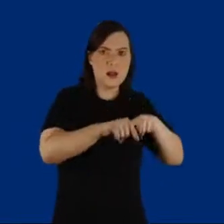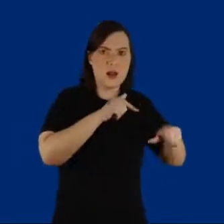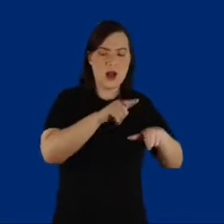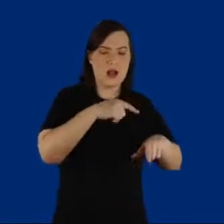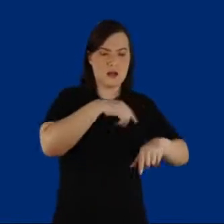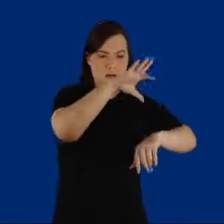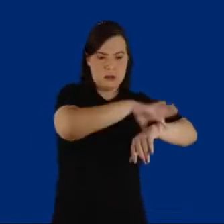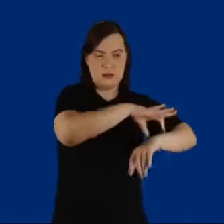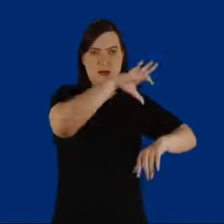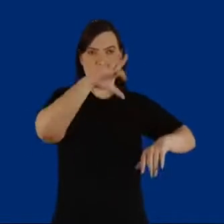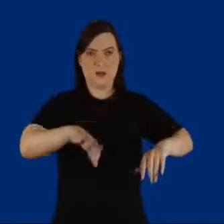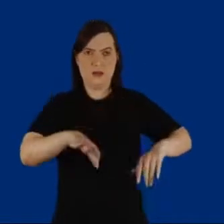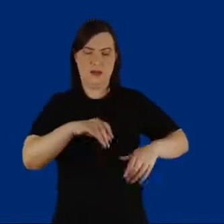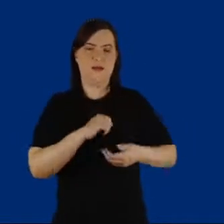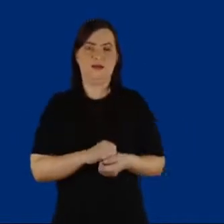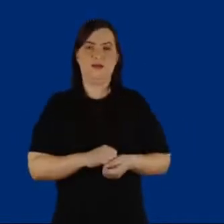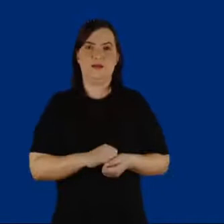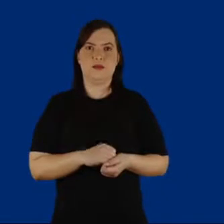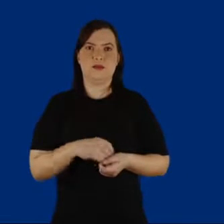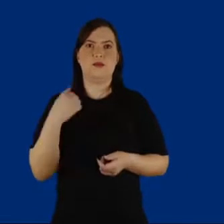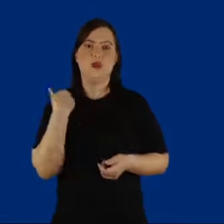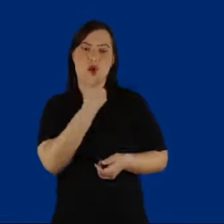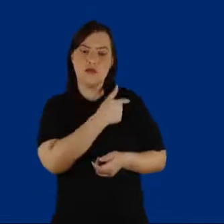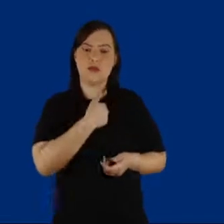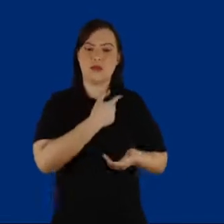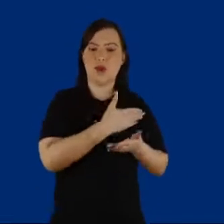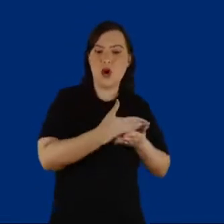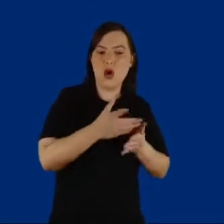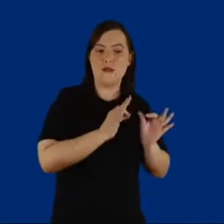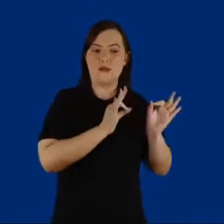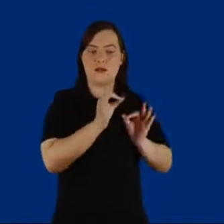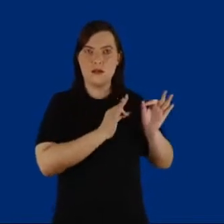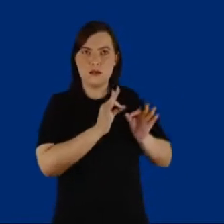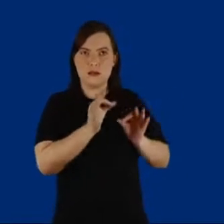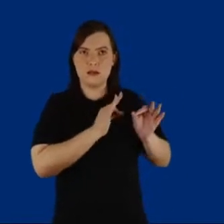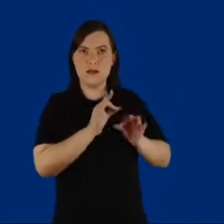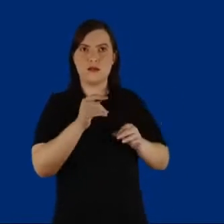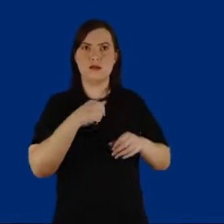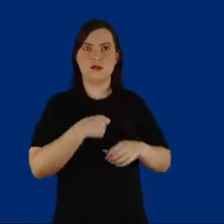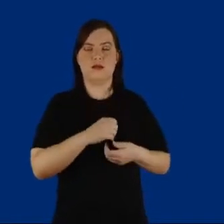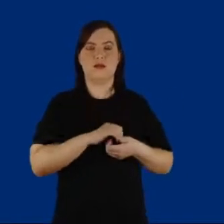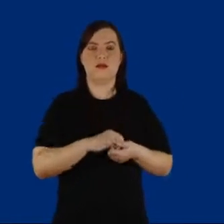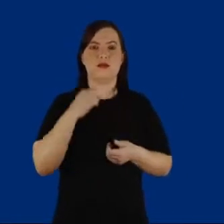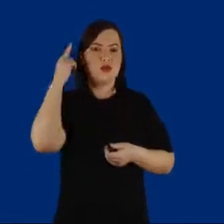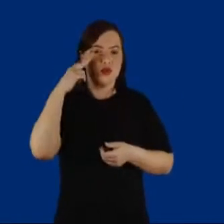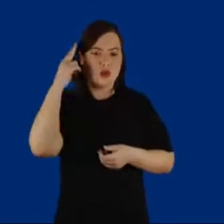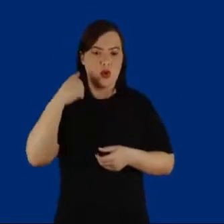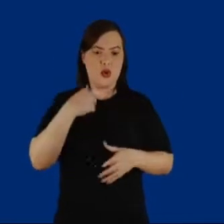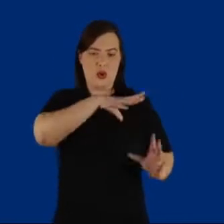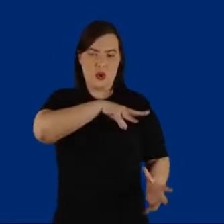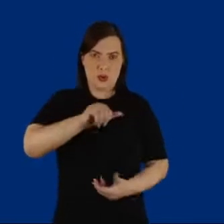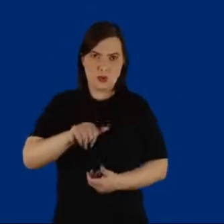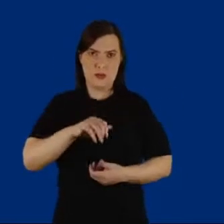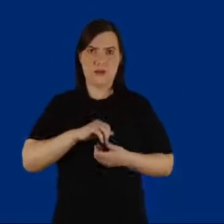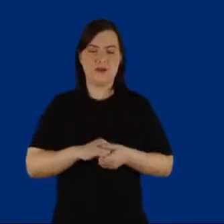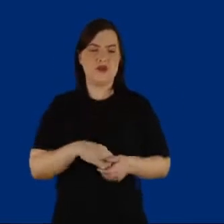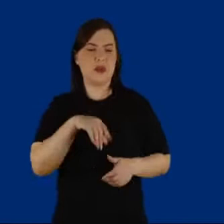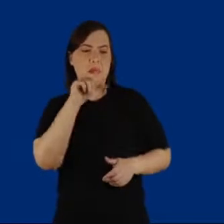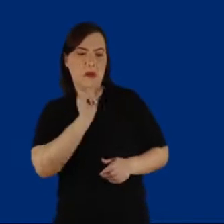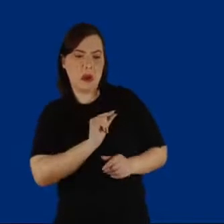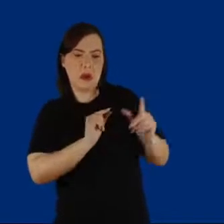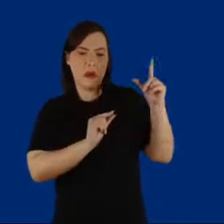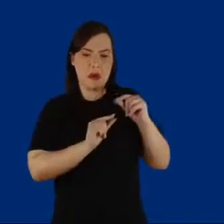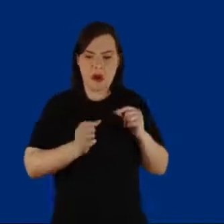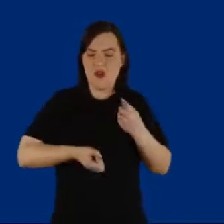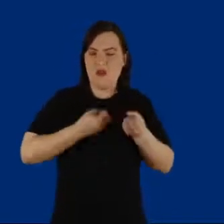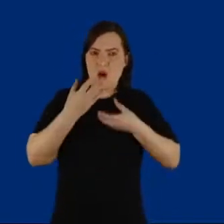descolonização. Quando nós começamos esse projeto Dream a World, nós tínhamos poucos recursos,